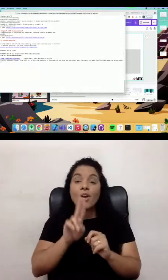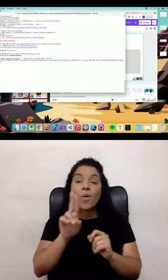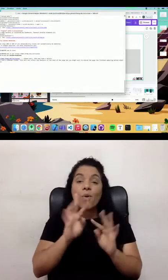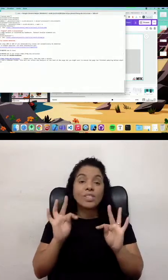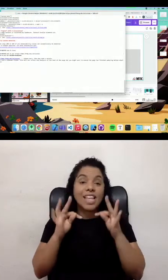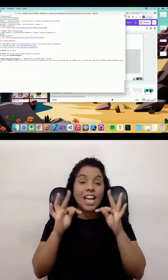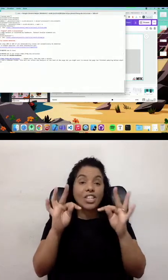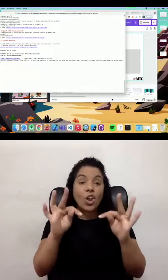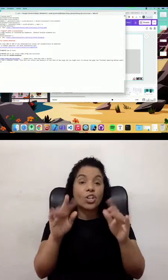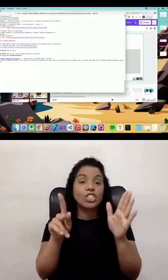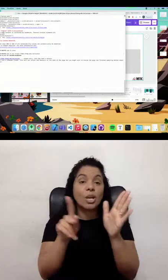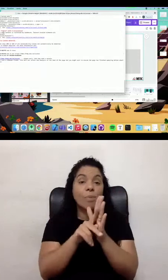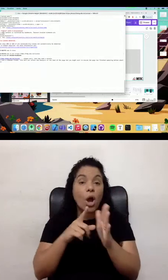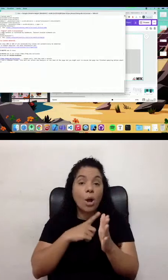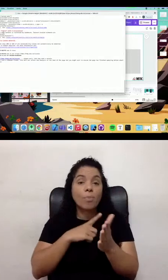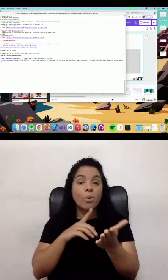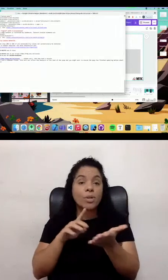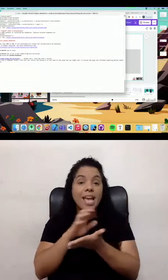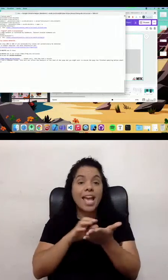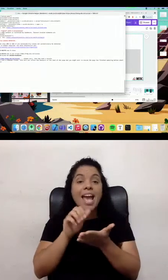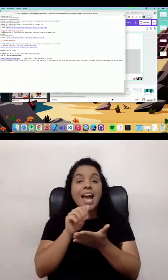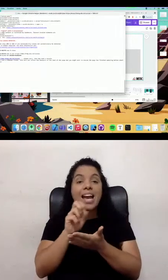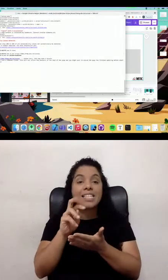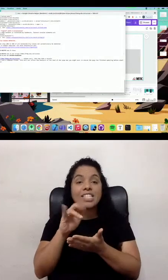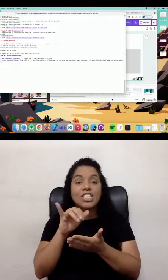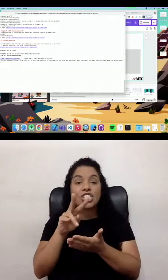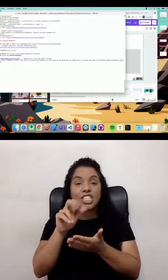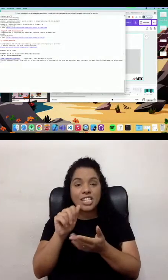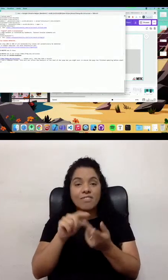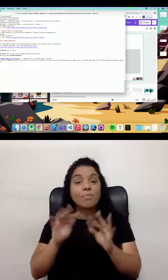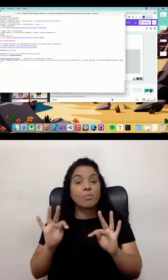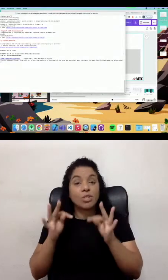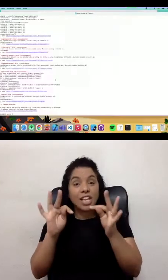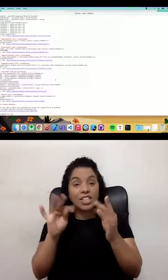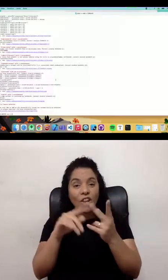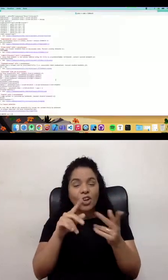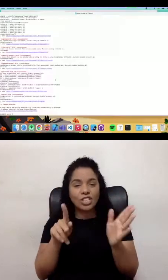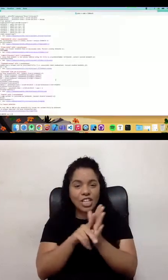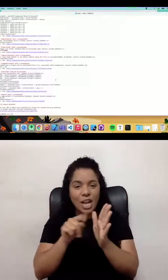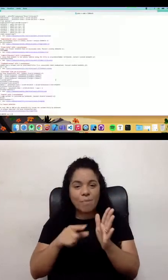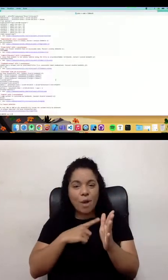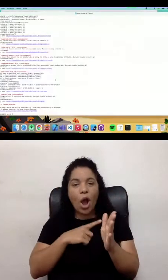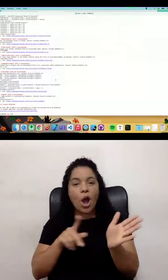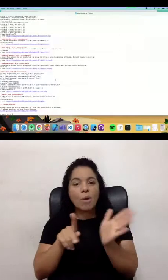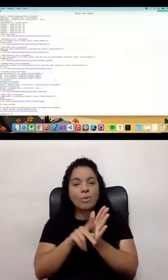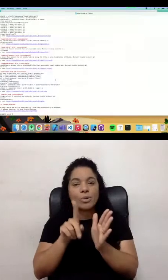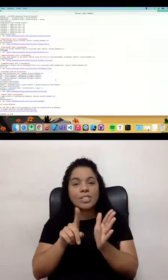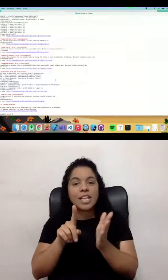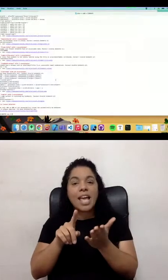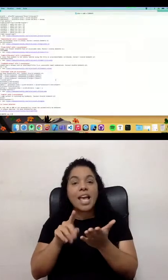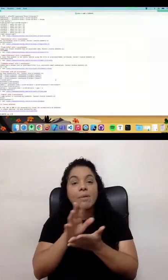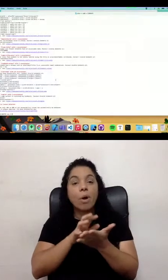tecnologia assistiva, tá? Principalmente pelas pessoas que usam tecnologia assistiva, né? Que fazem uso delas no seu dia a